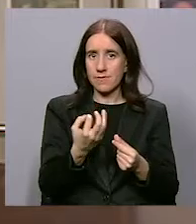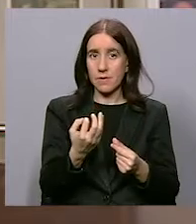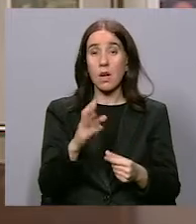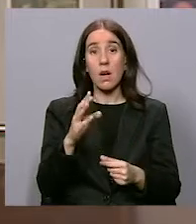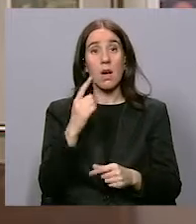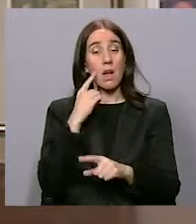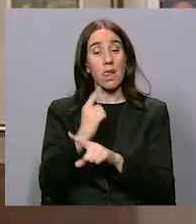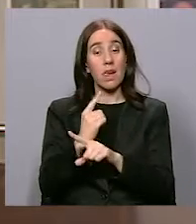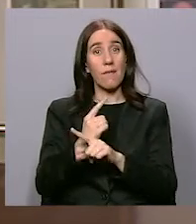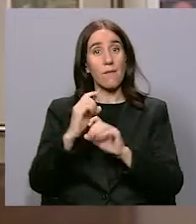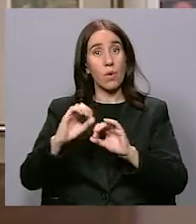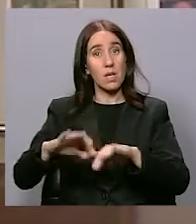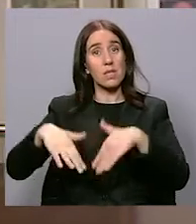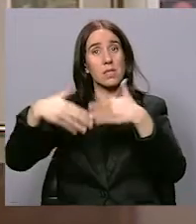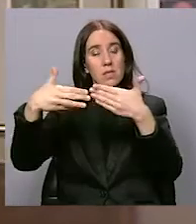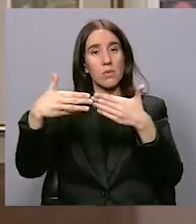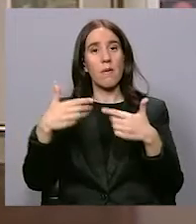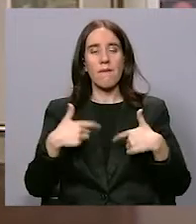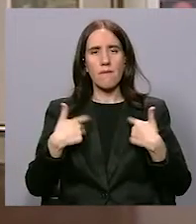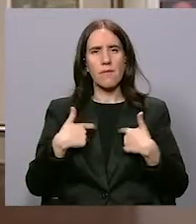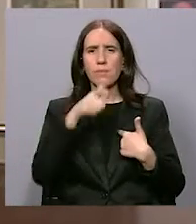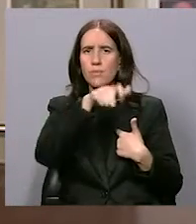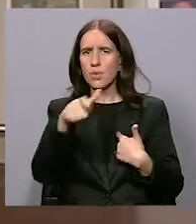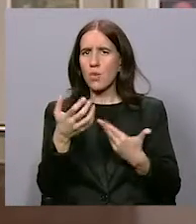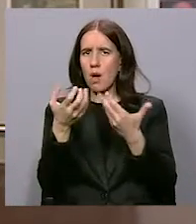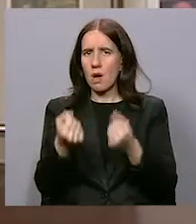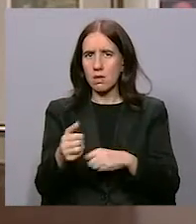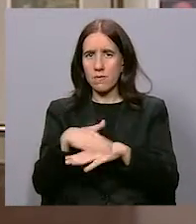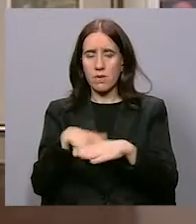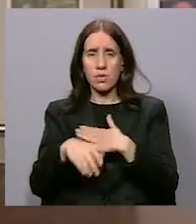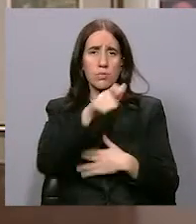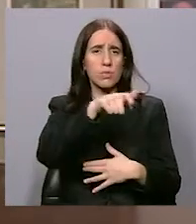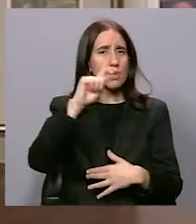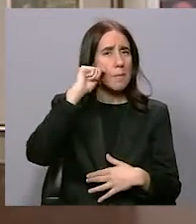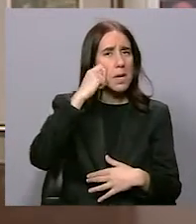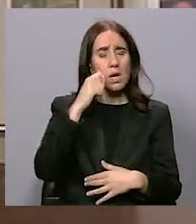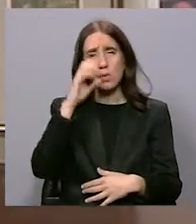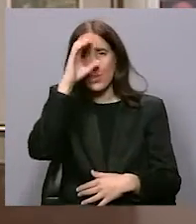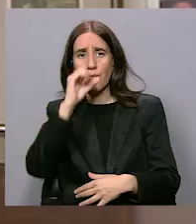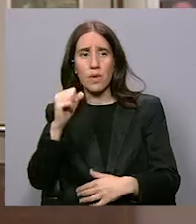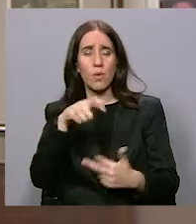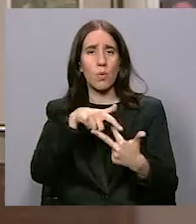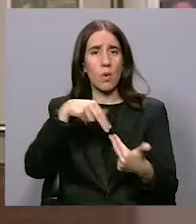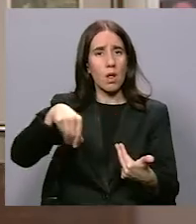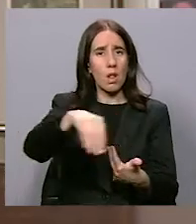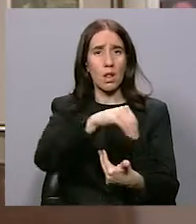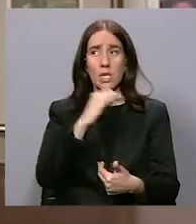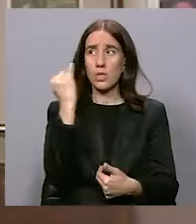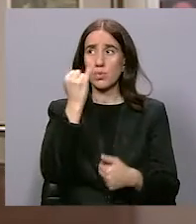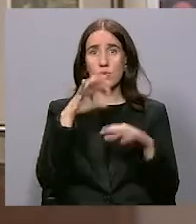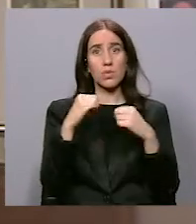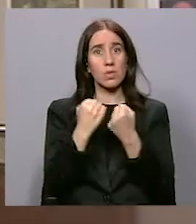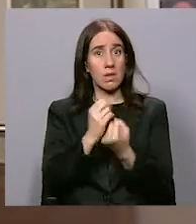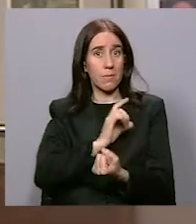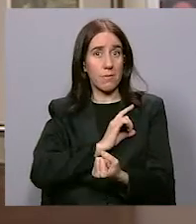aliás logo iniciada pelas mãos de muitos fiquem mais governo autarquias locais e